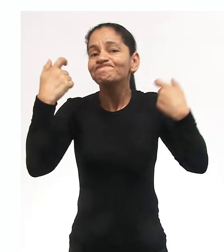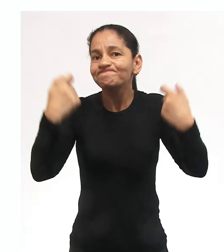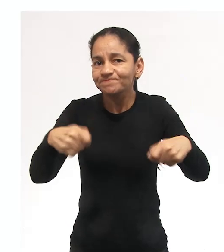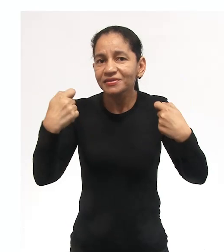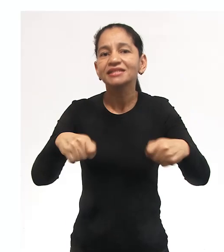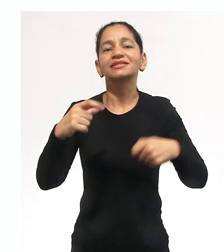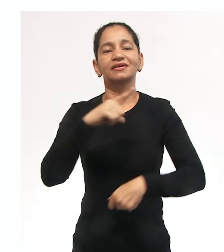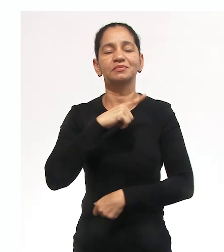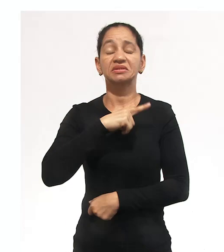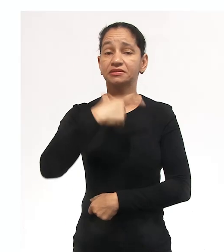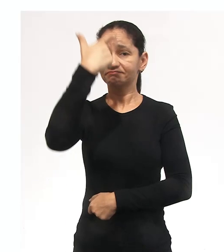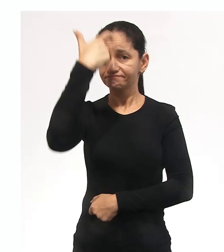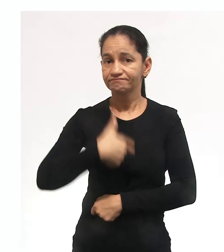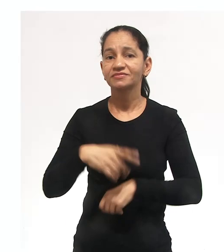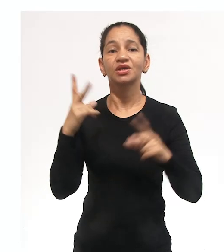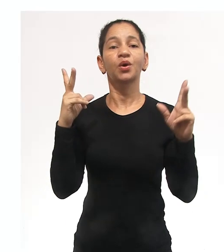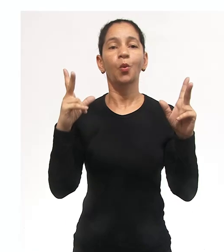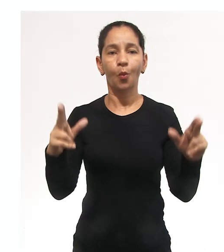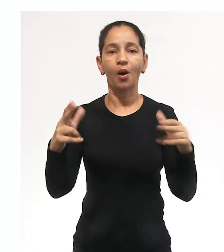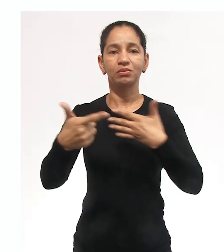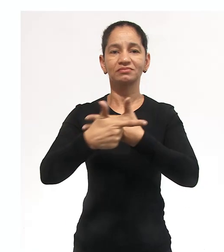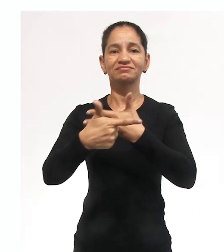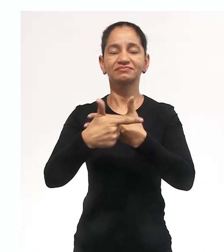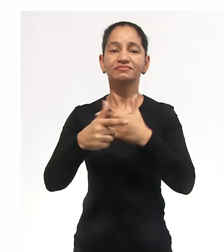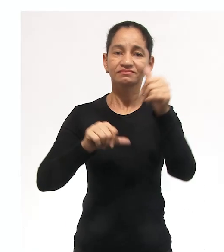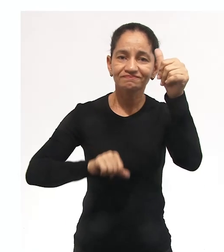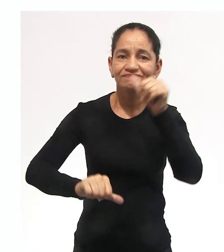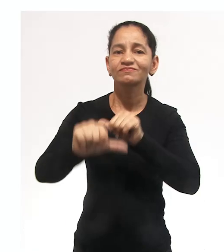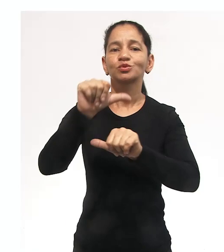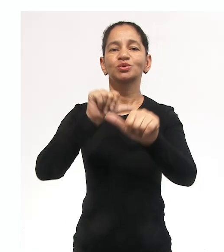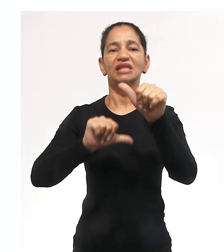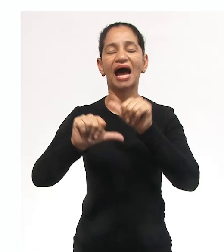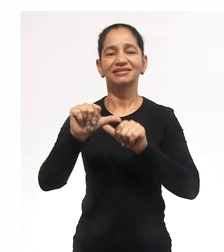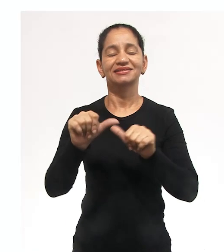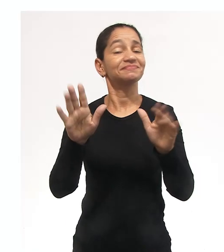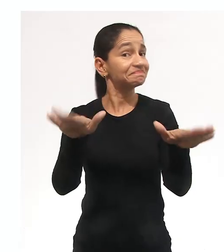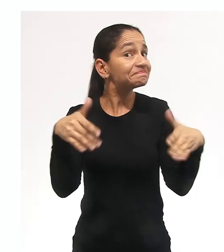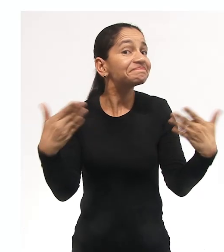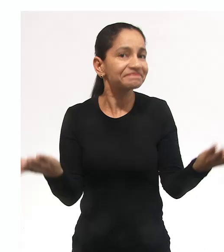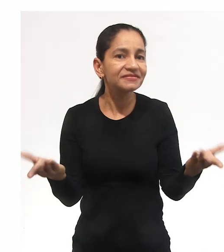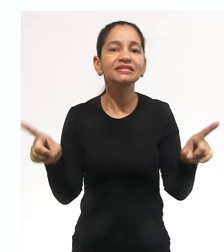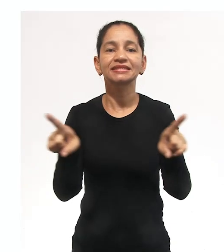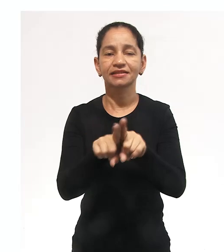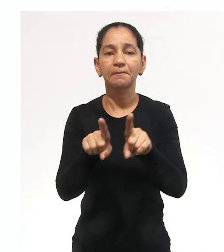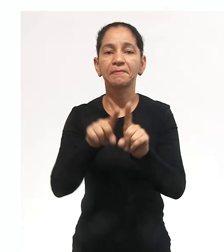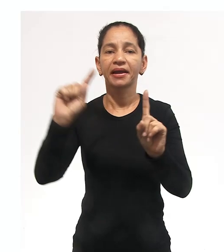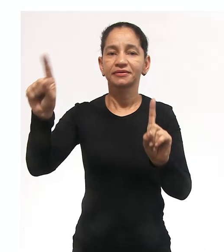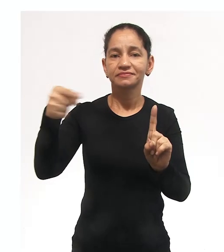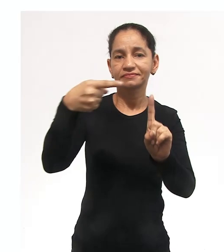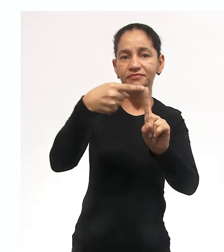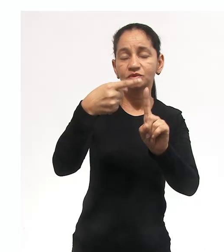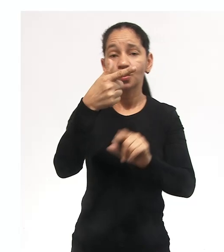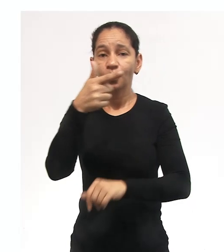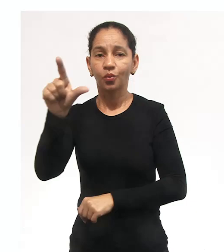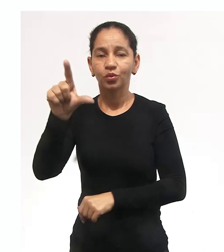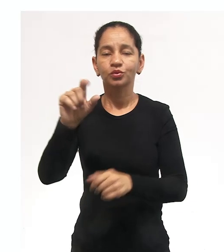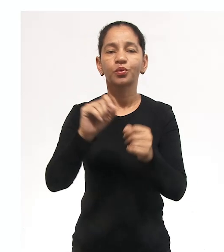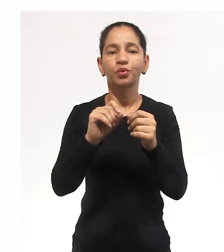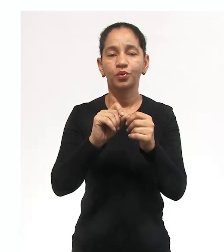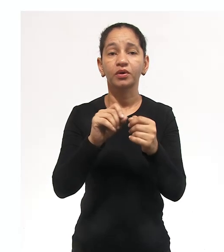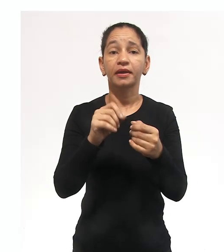nós precisamos ser esses sujeitos, agentes culturais transformadores. E também, outro objetivo